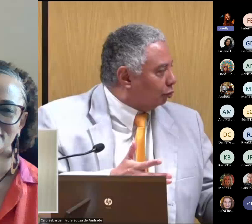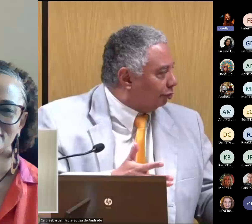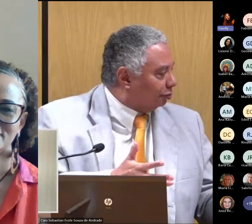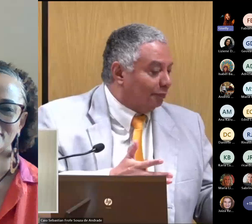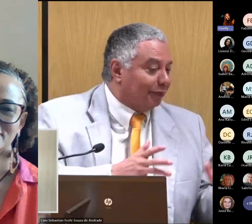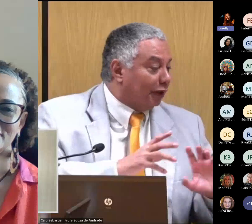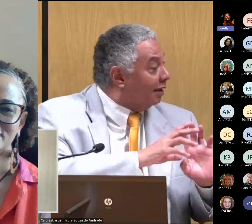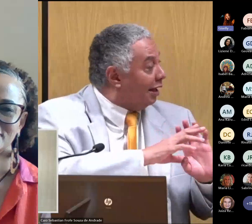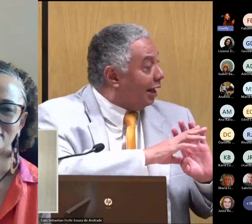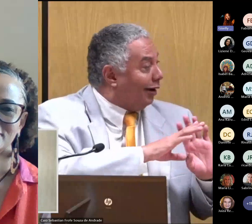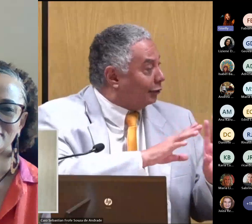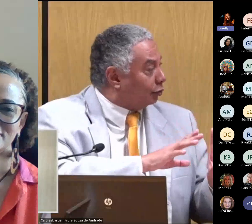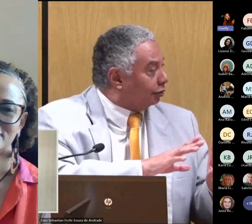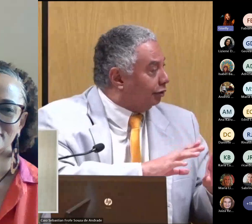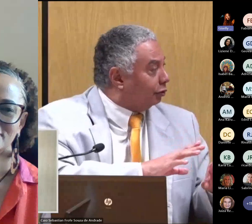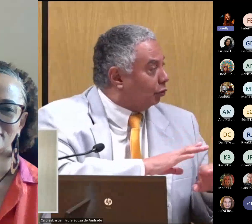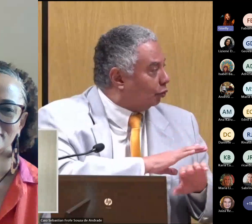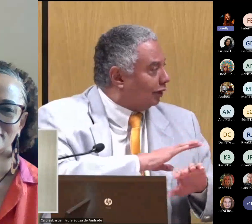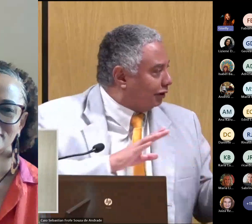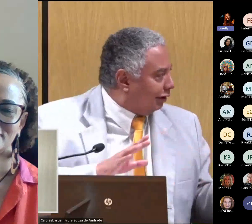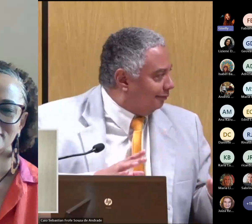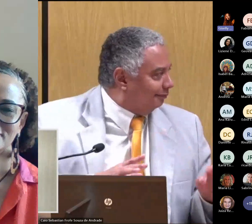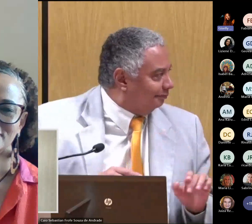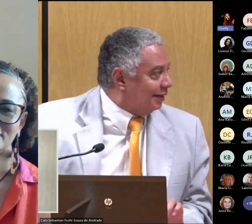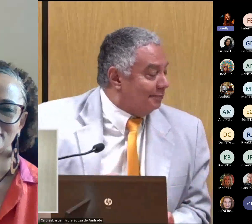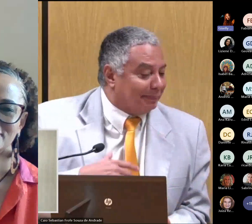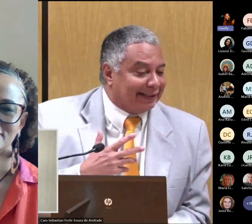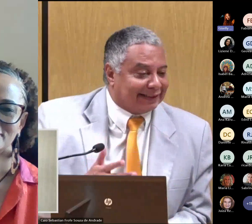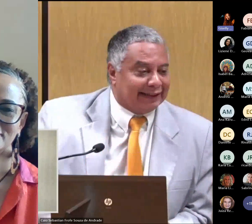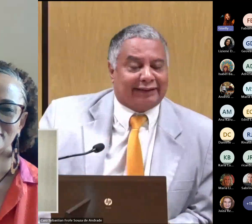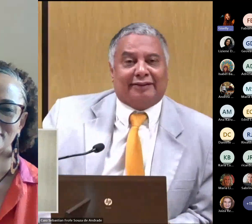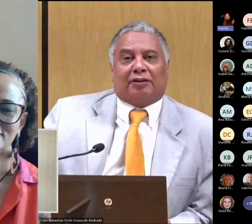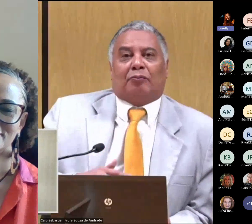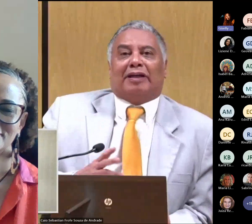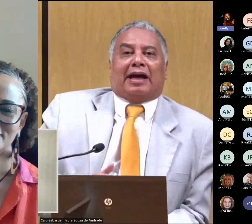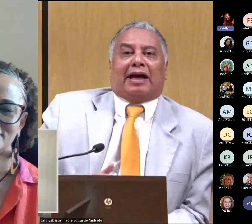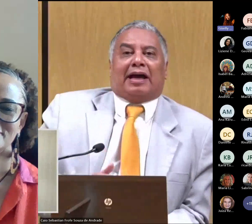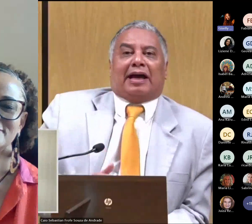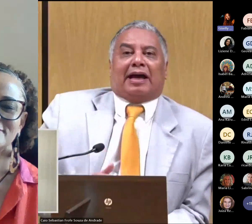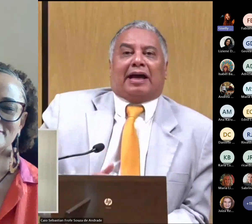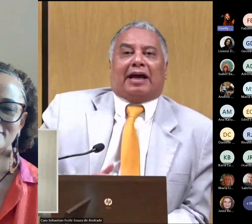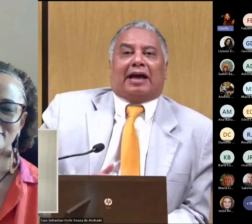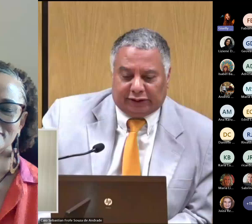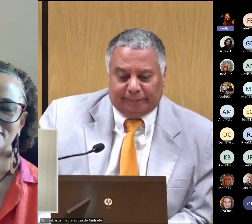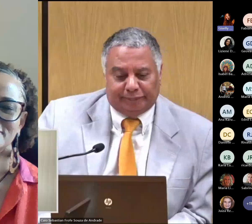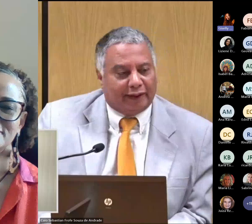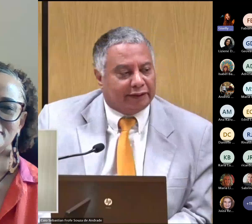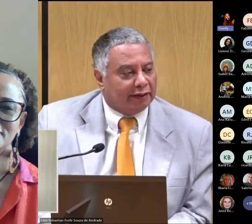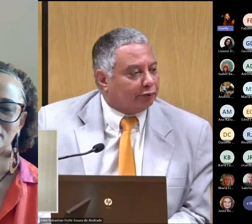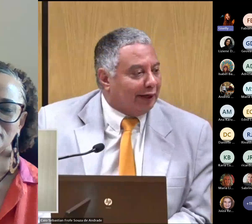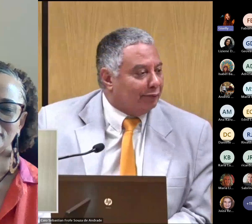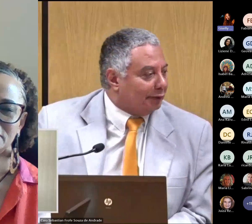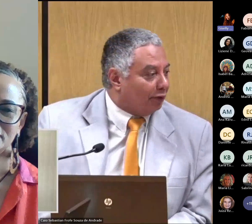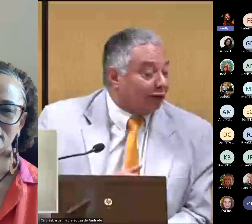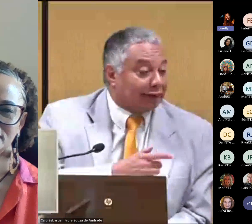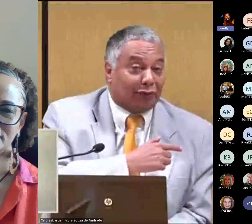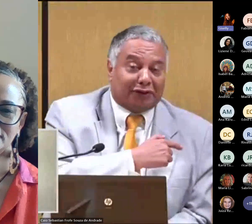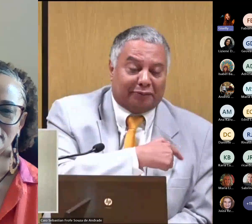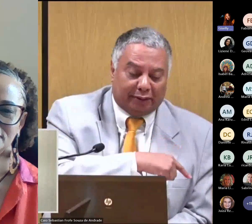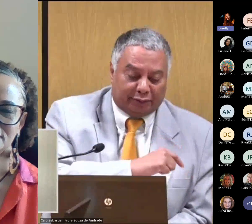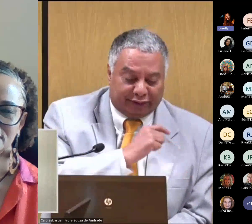assunto então é um raciocínio que eu nunca tinha prestado atenção mas aí então hoje a gente faz muita